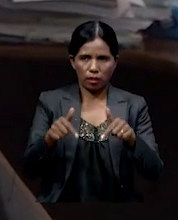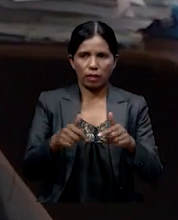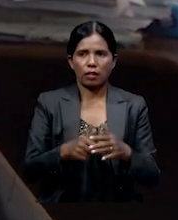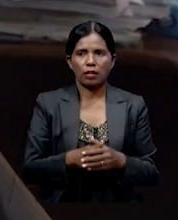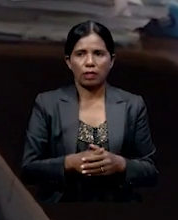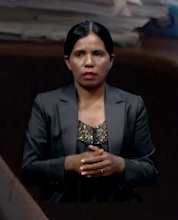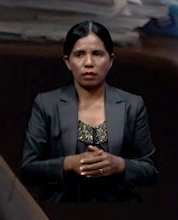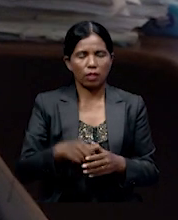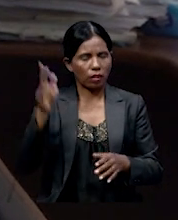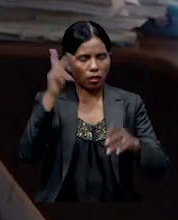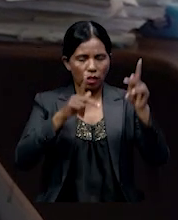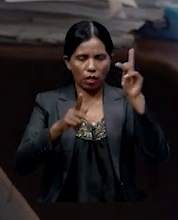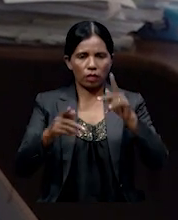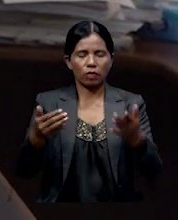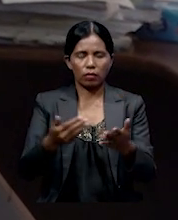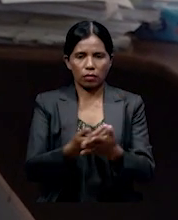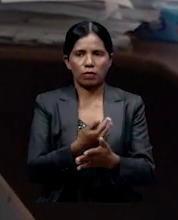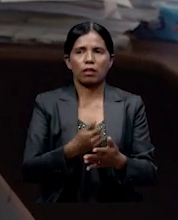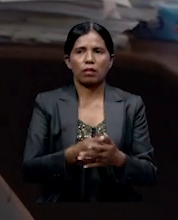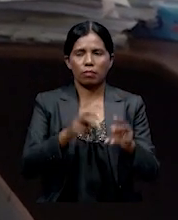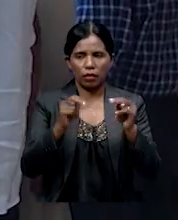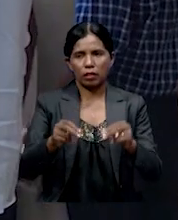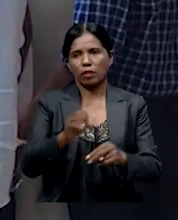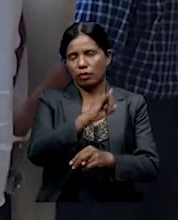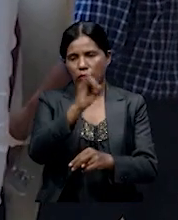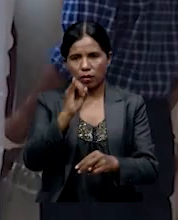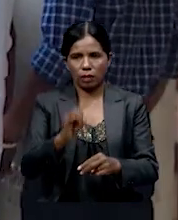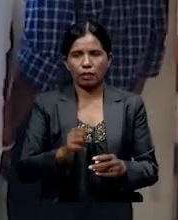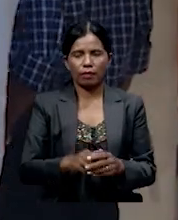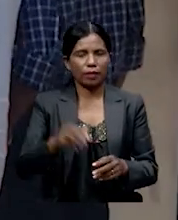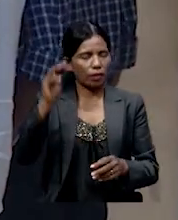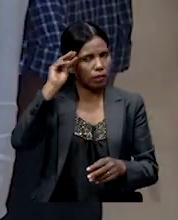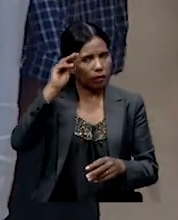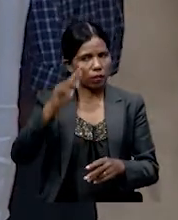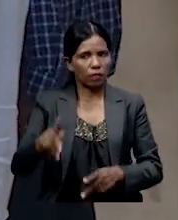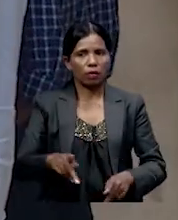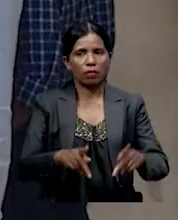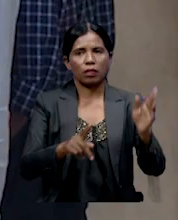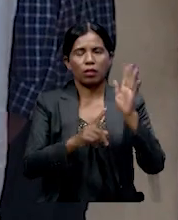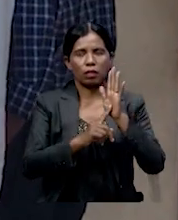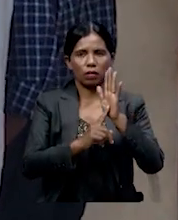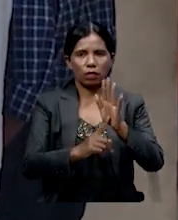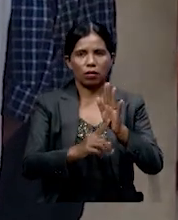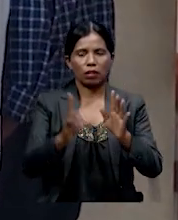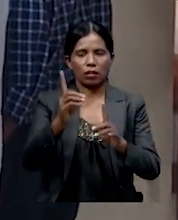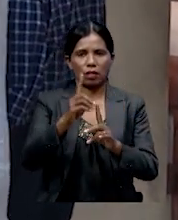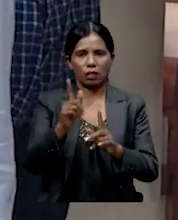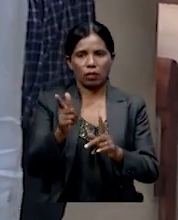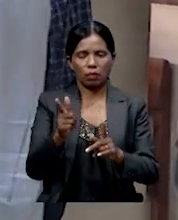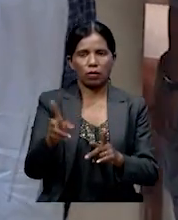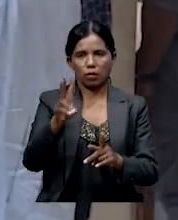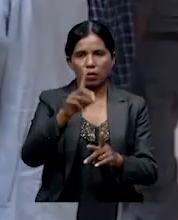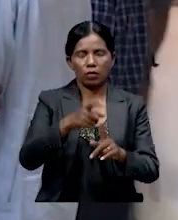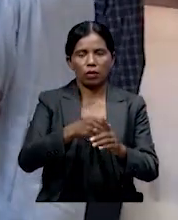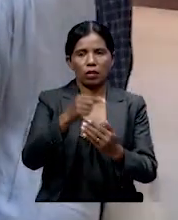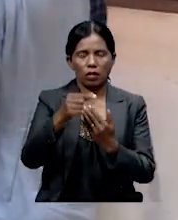o caso foi precisa investigação. Enquanto o Ministério Público hatou ona recurso e haloron rua nulu resin rua Fulan